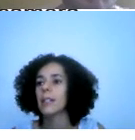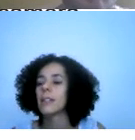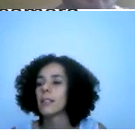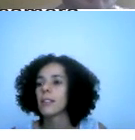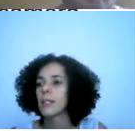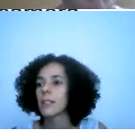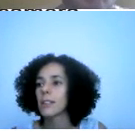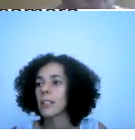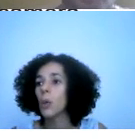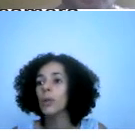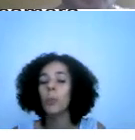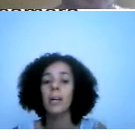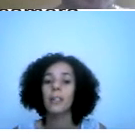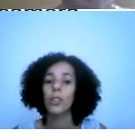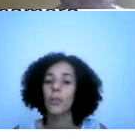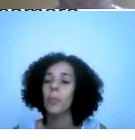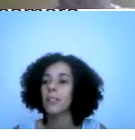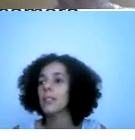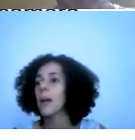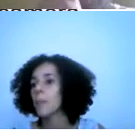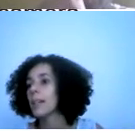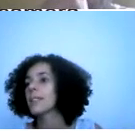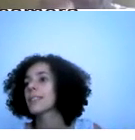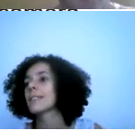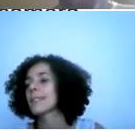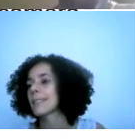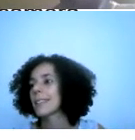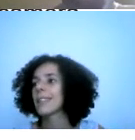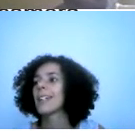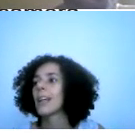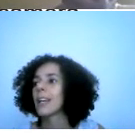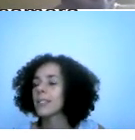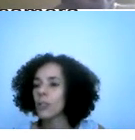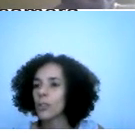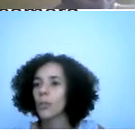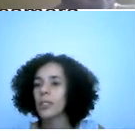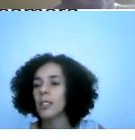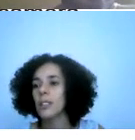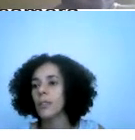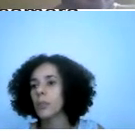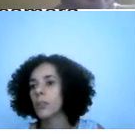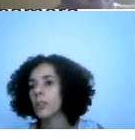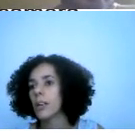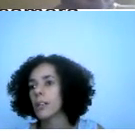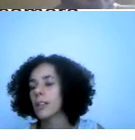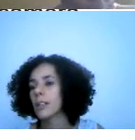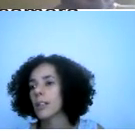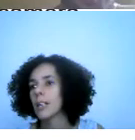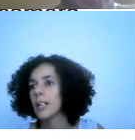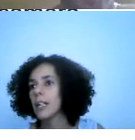né? E quanto mais a gente for pesquisar, mais registros, com certeza vamos